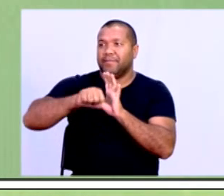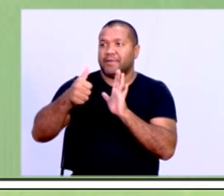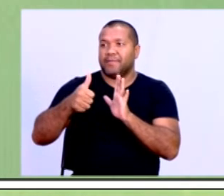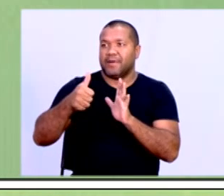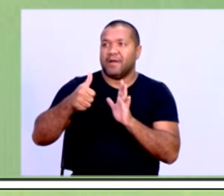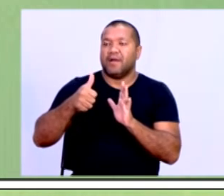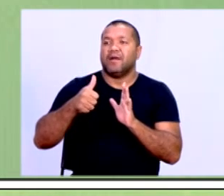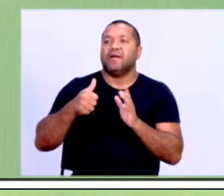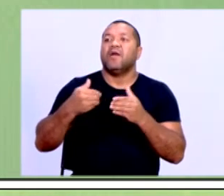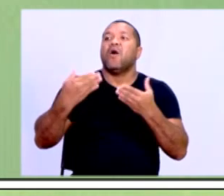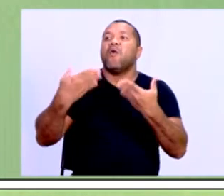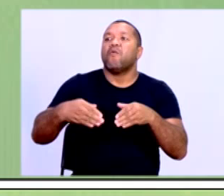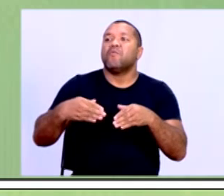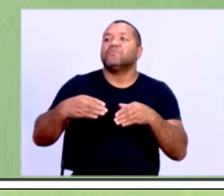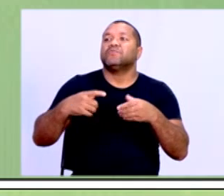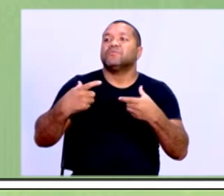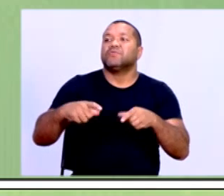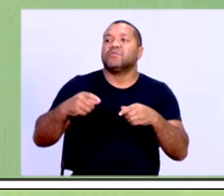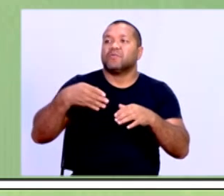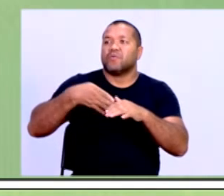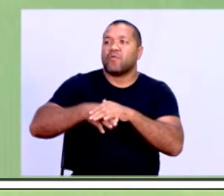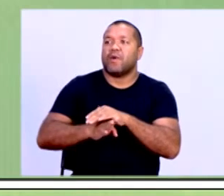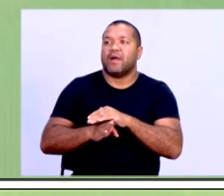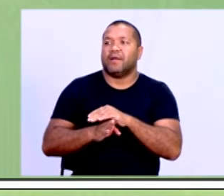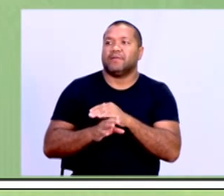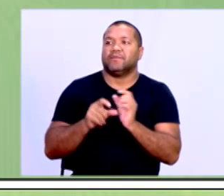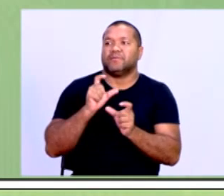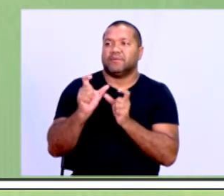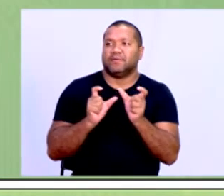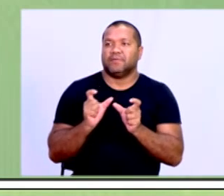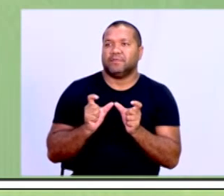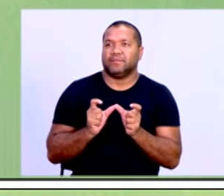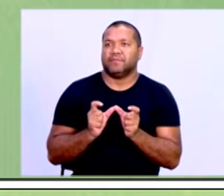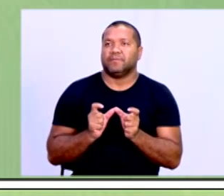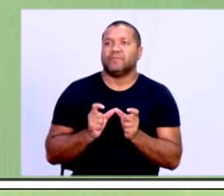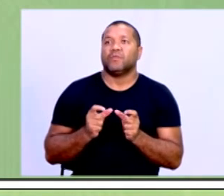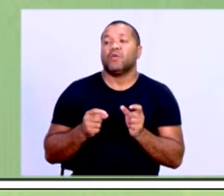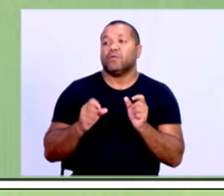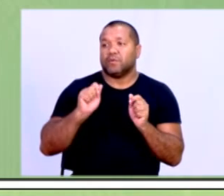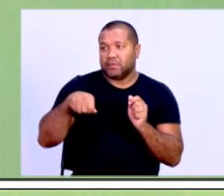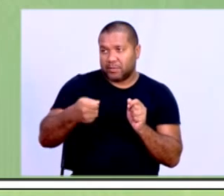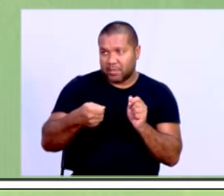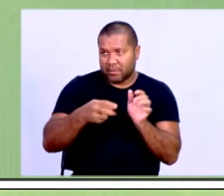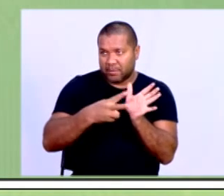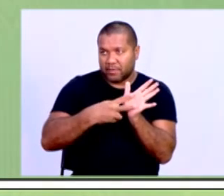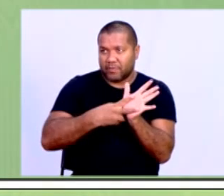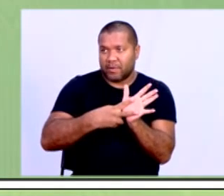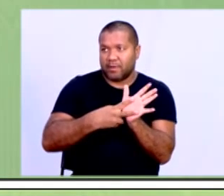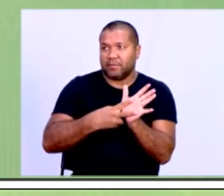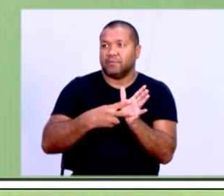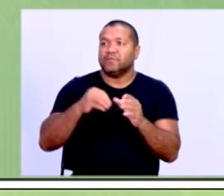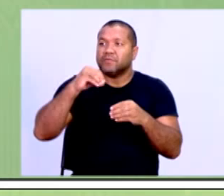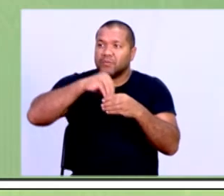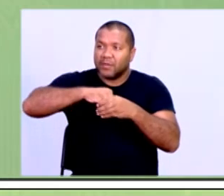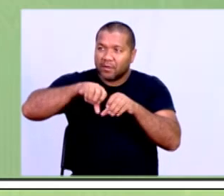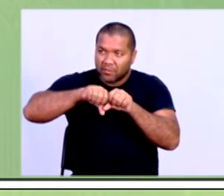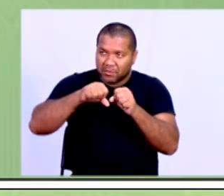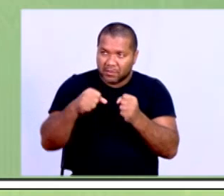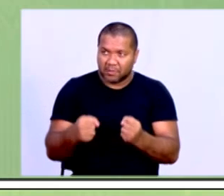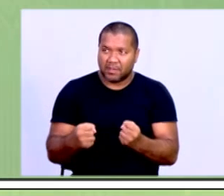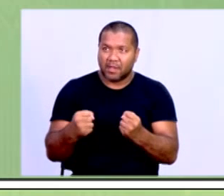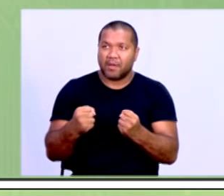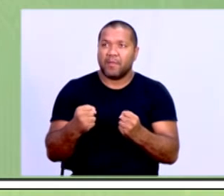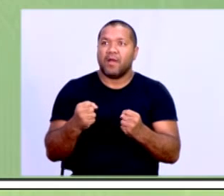de um depósito de dados. O sinal de igual dentro do meu sistema também é constituído por ou